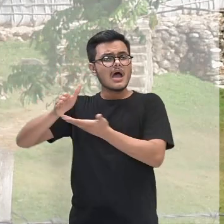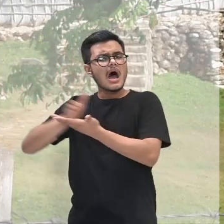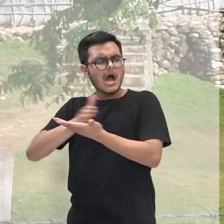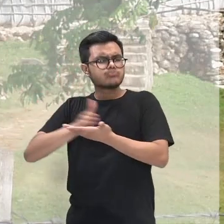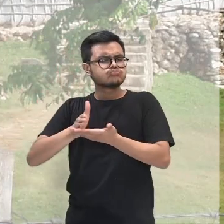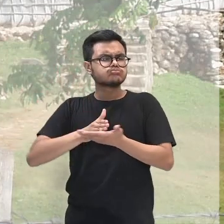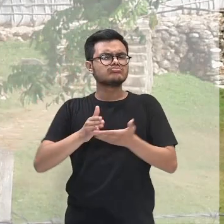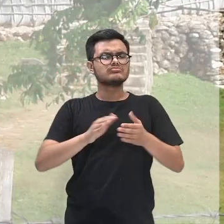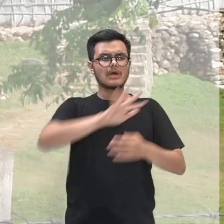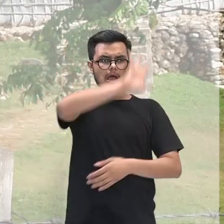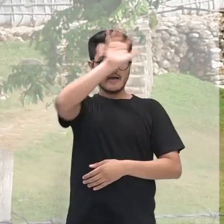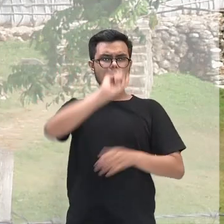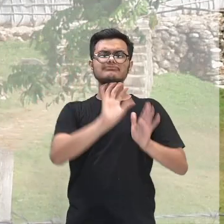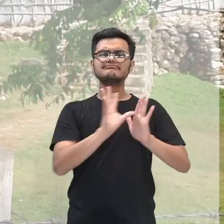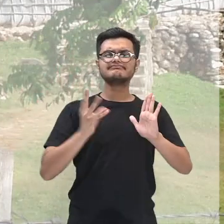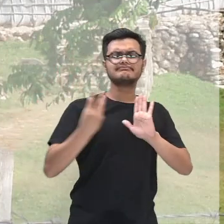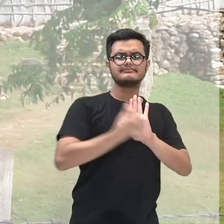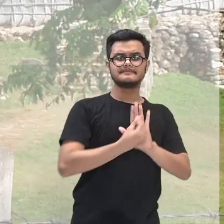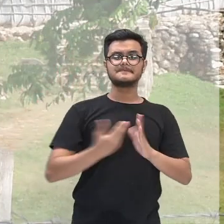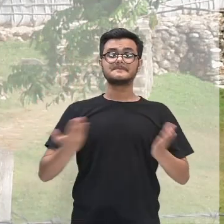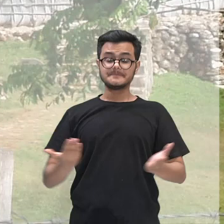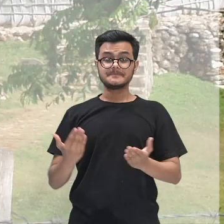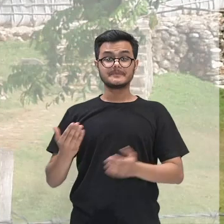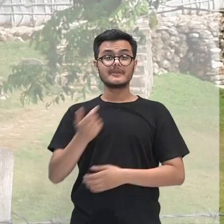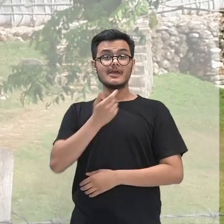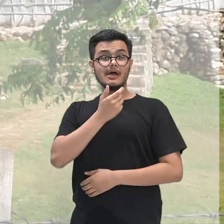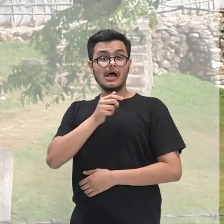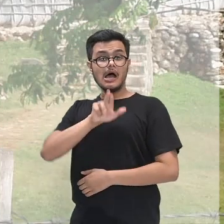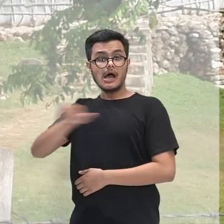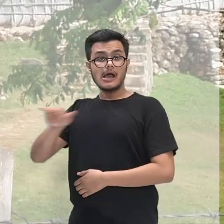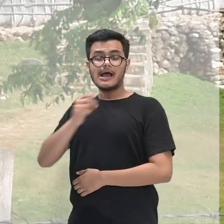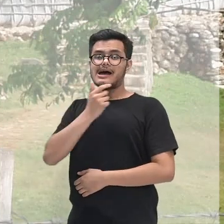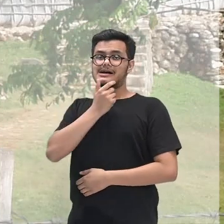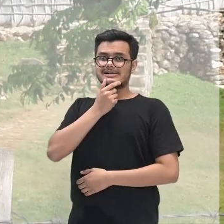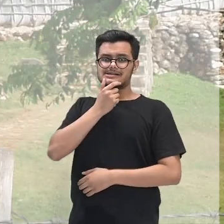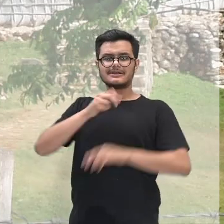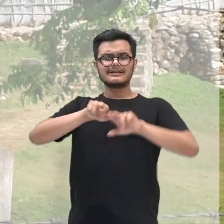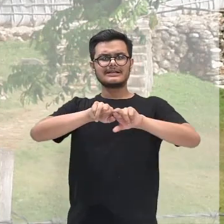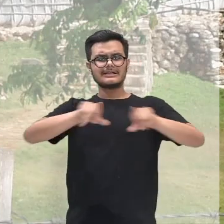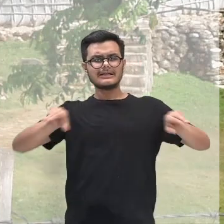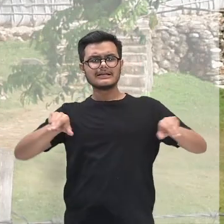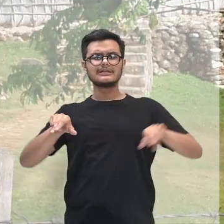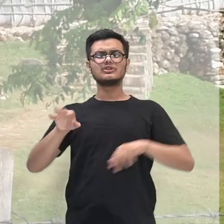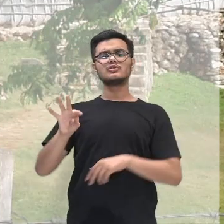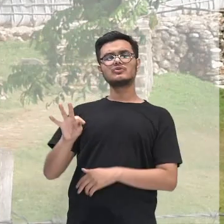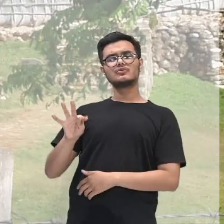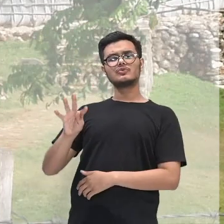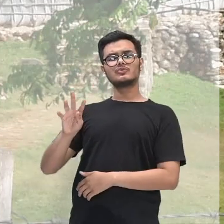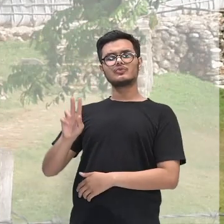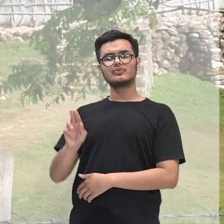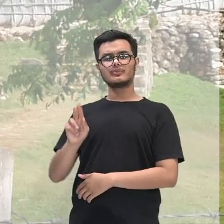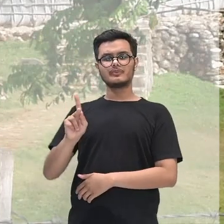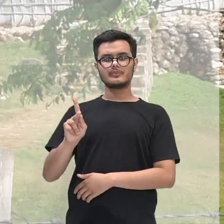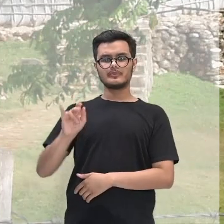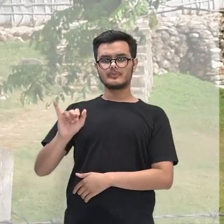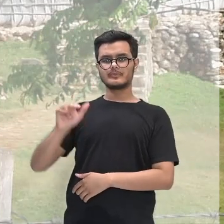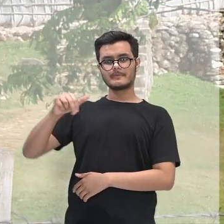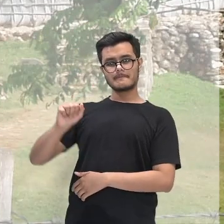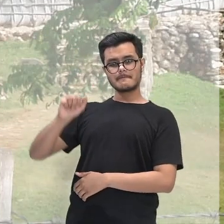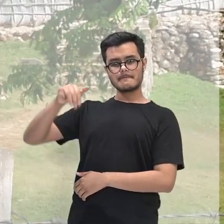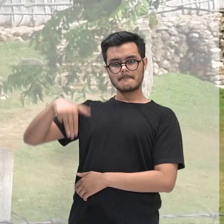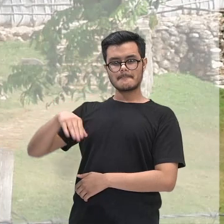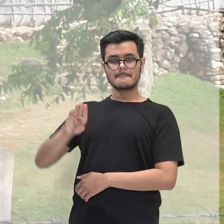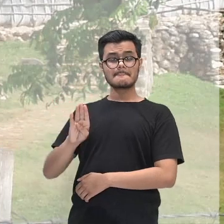Amazônia. E as línguas Tupi-Guarani eram faladas por grupos como os Tupinambás, os Tupiniquins